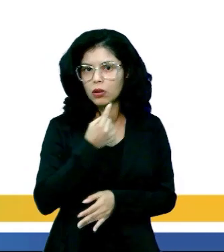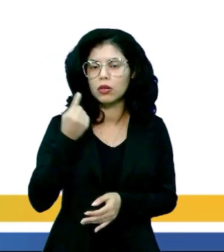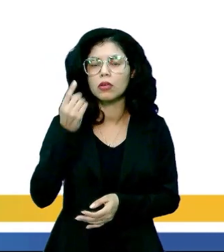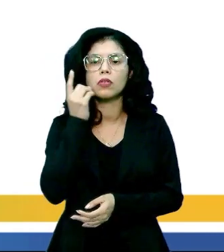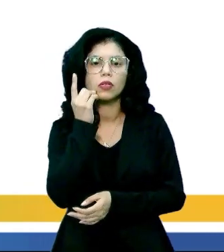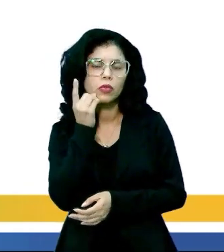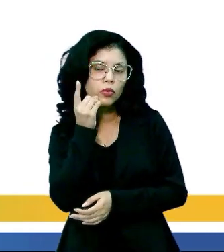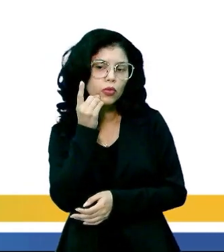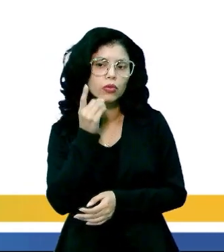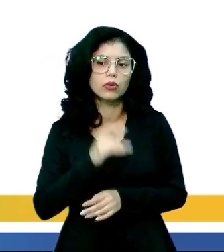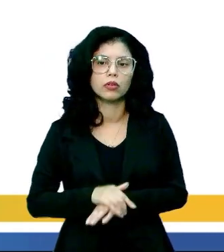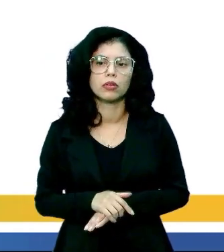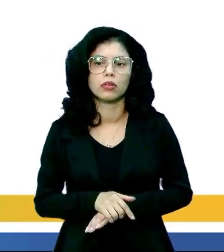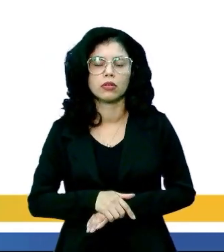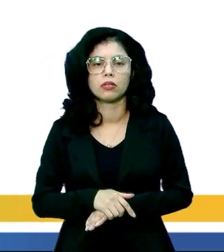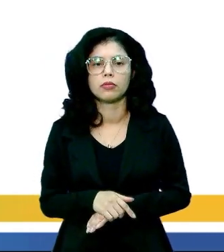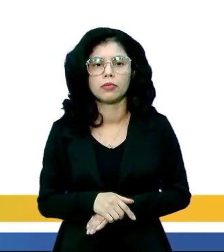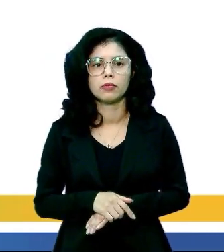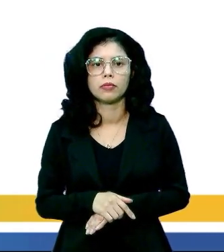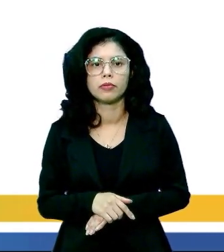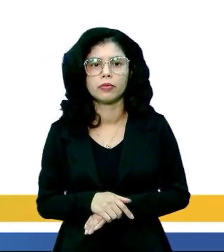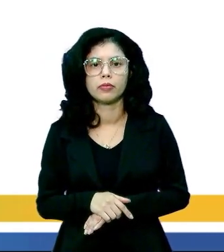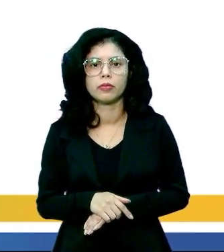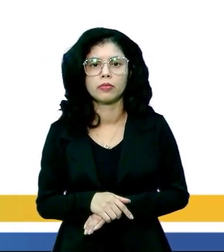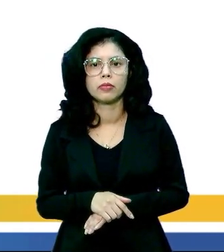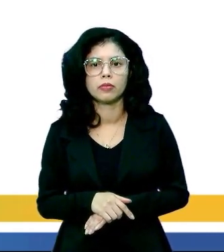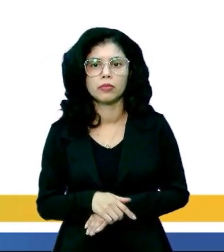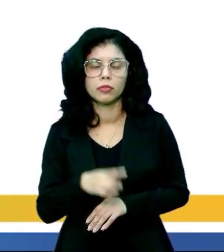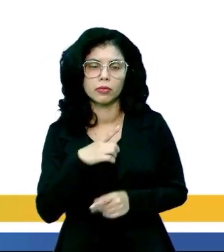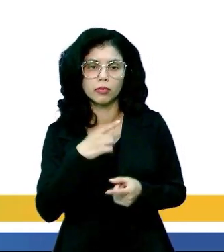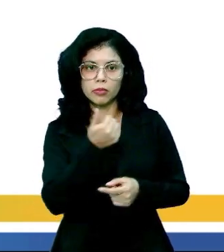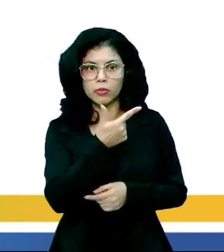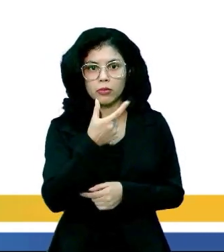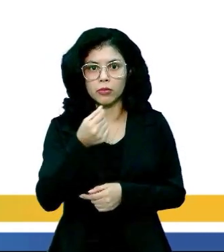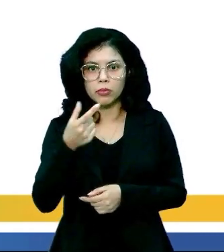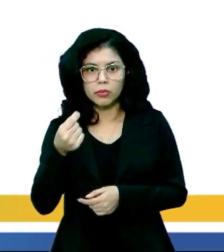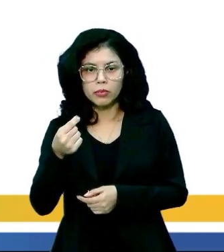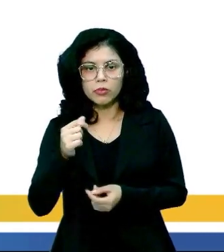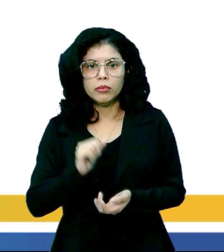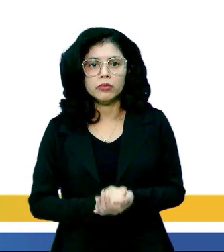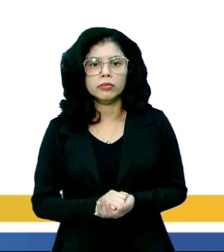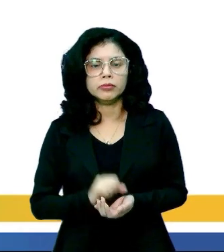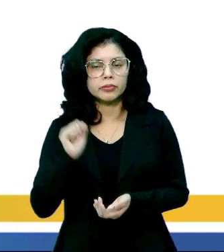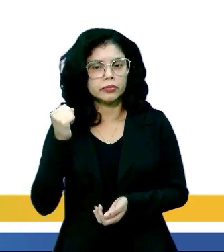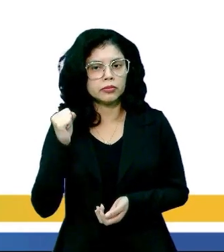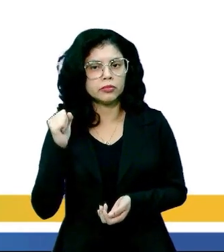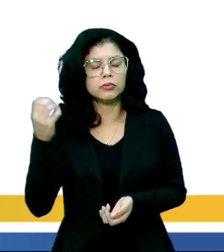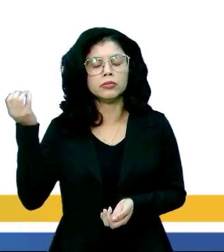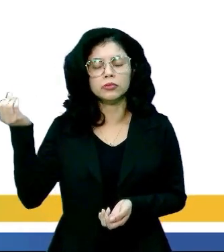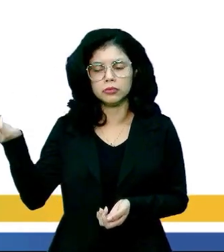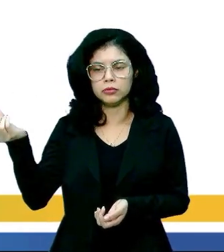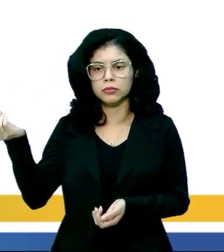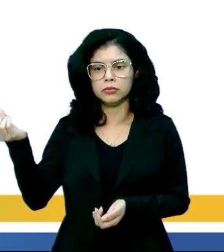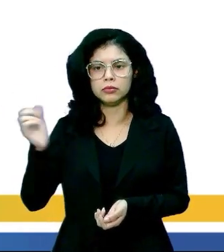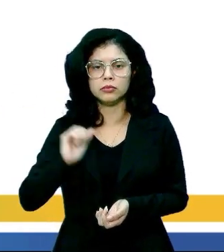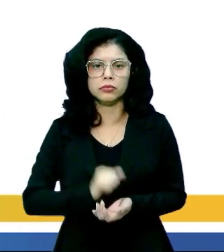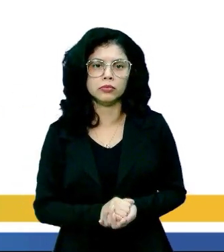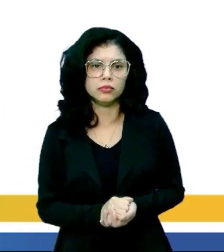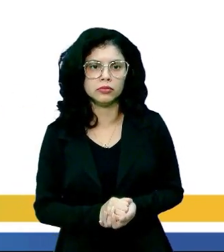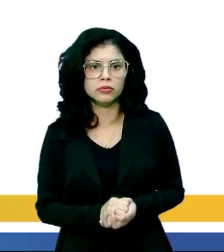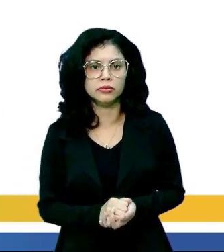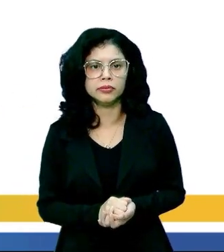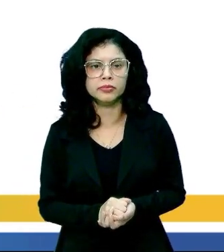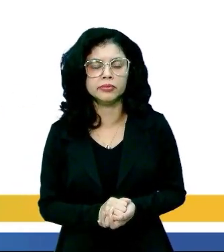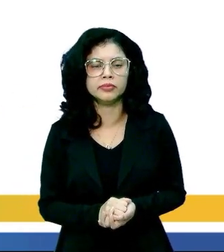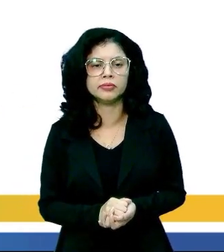horas e dias. Então, no primeiro momento, eu tenho aí 200, jornada 8, trabalhando 6 dias da